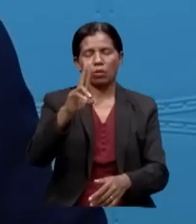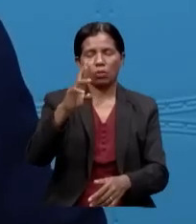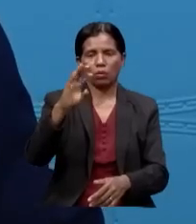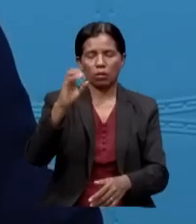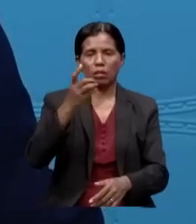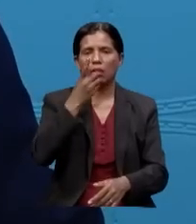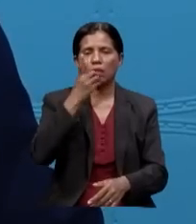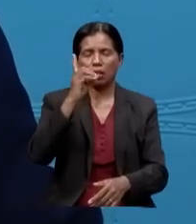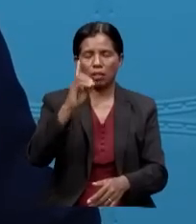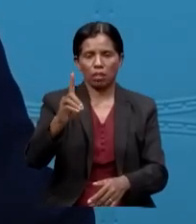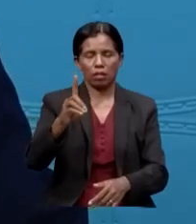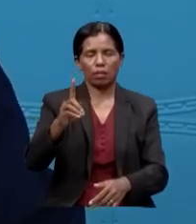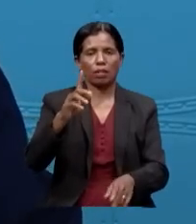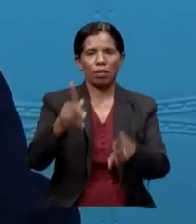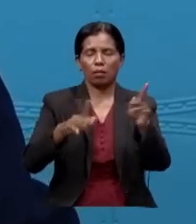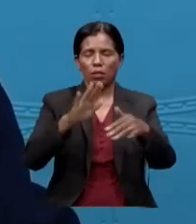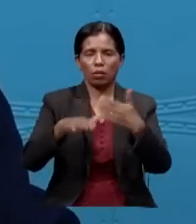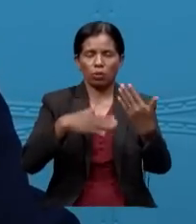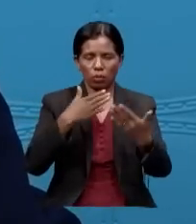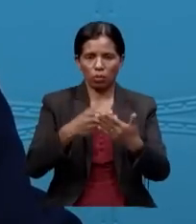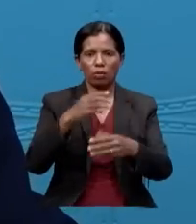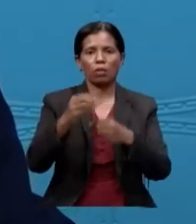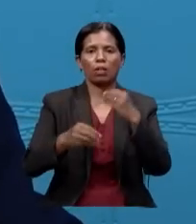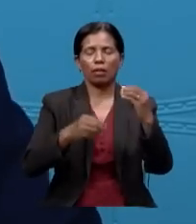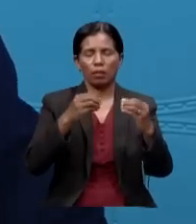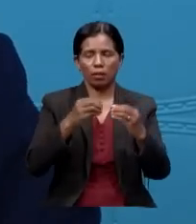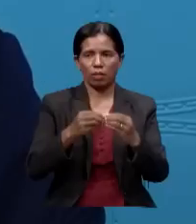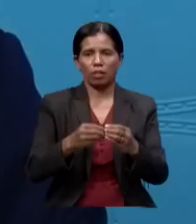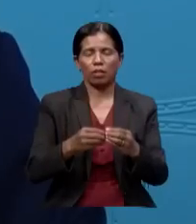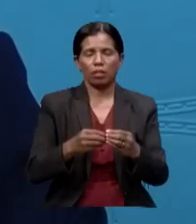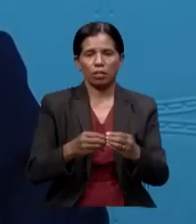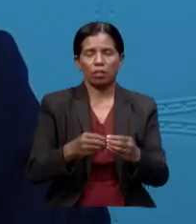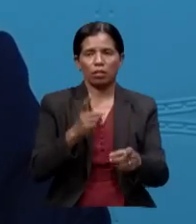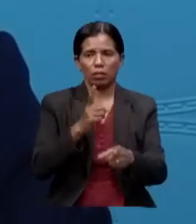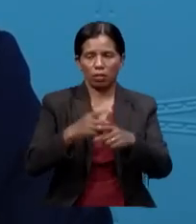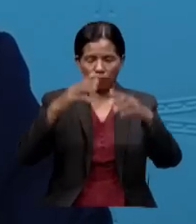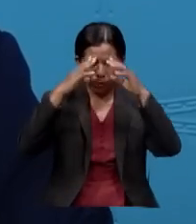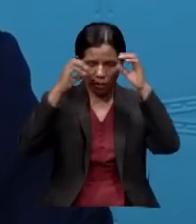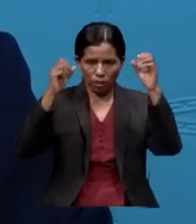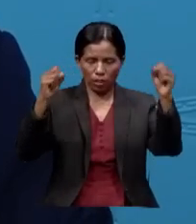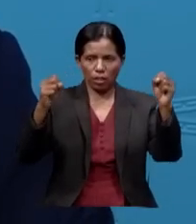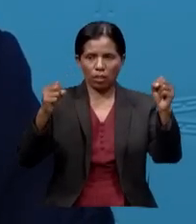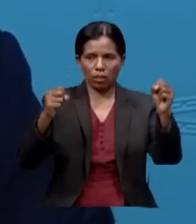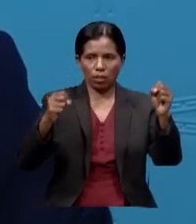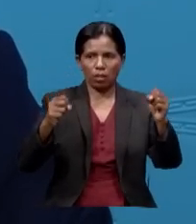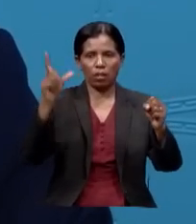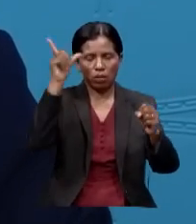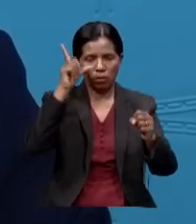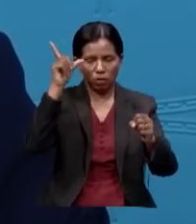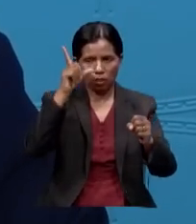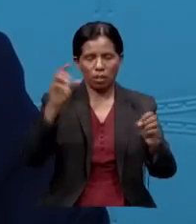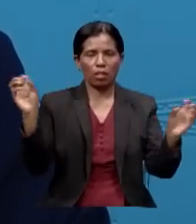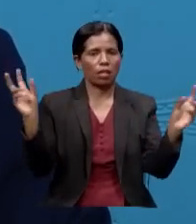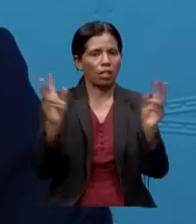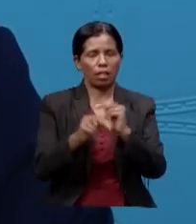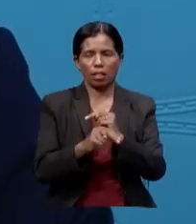nebe declara ba militante Sira Katak, sorte presidente da República ne Luolo.